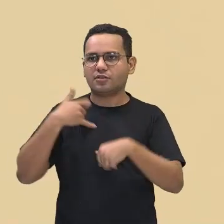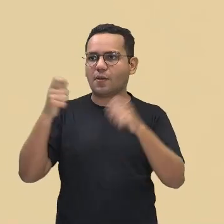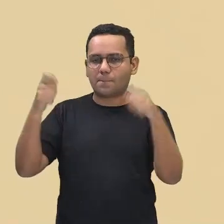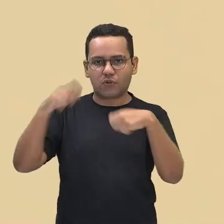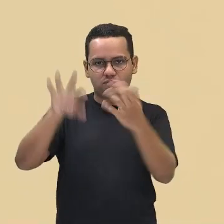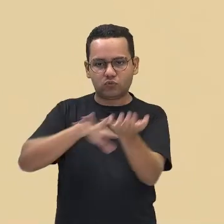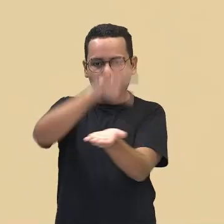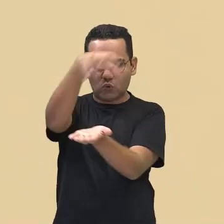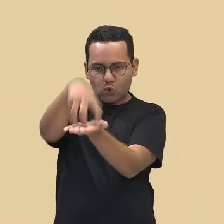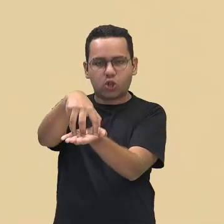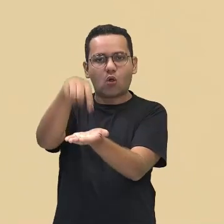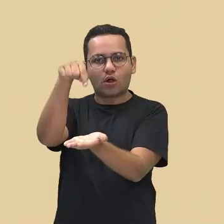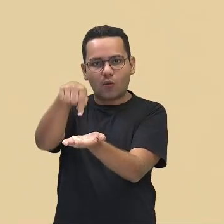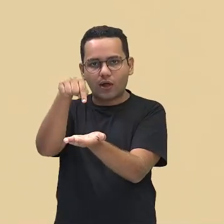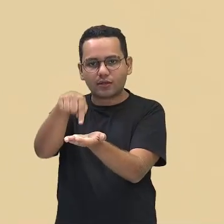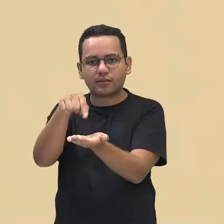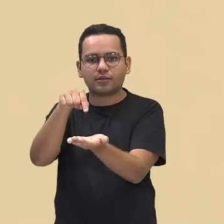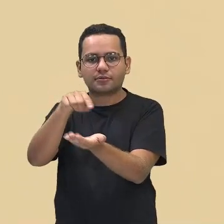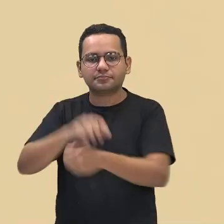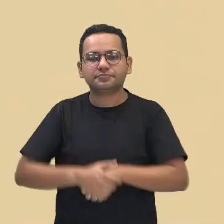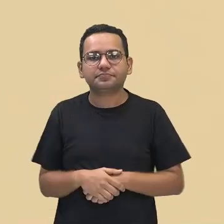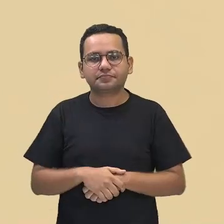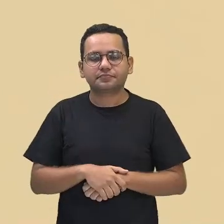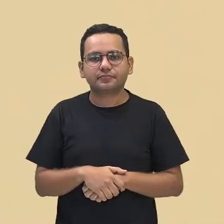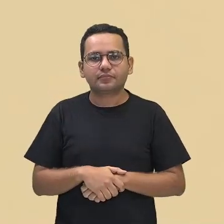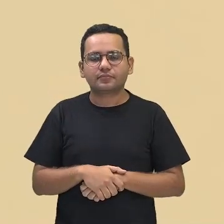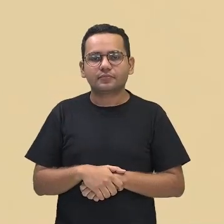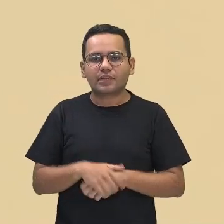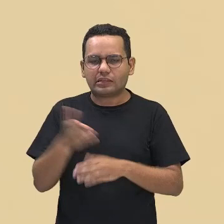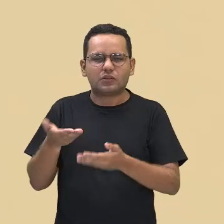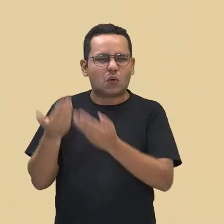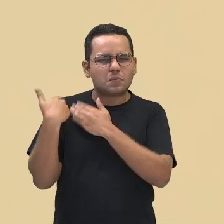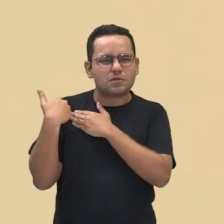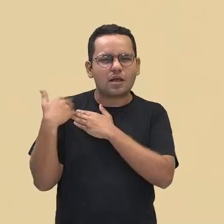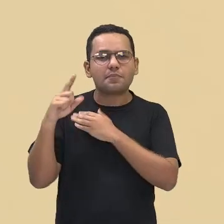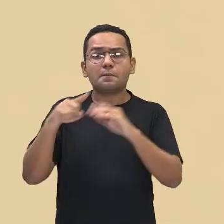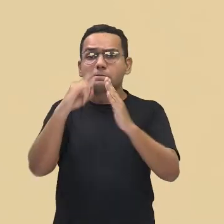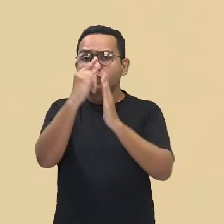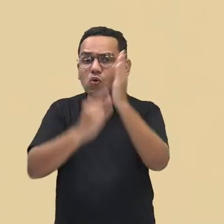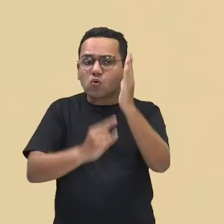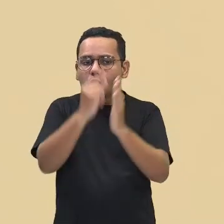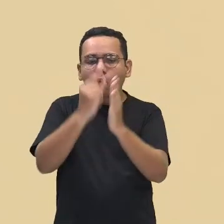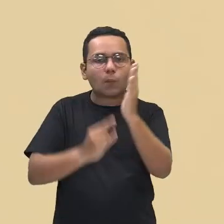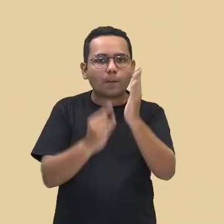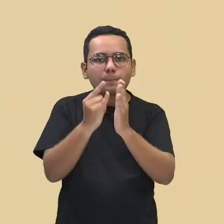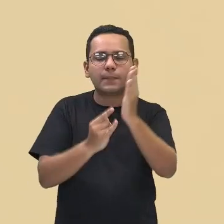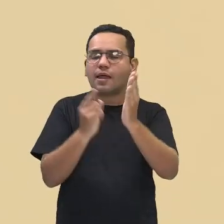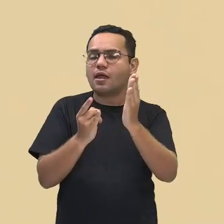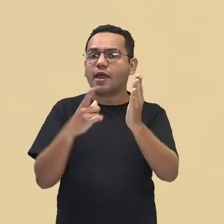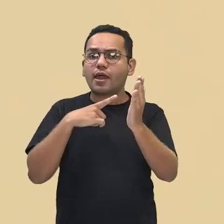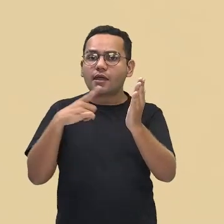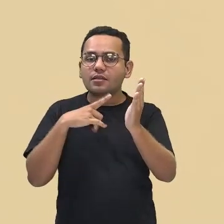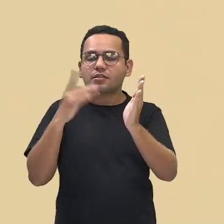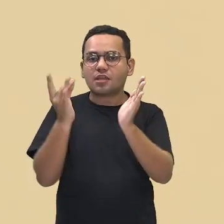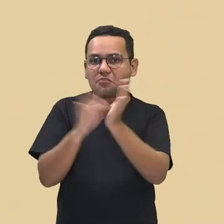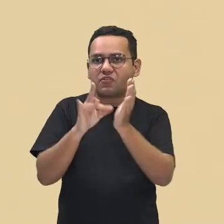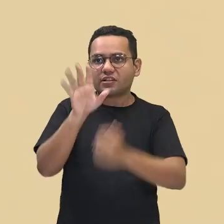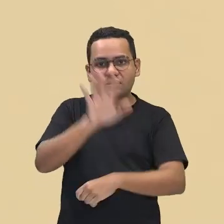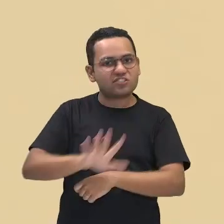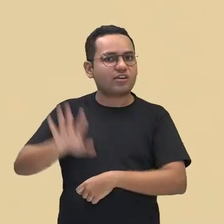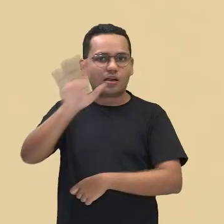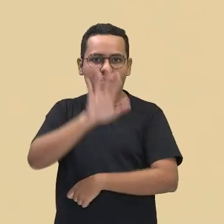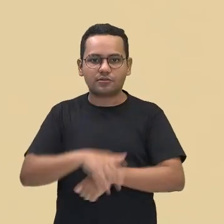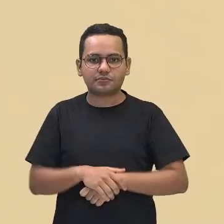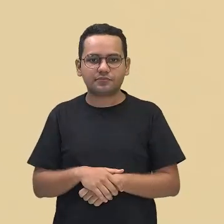do Instituto de Identificação de cada estado, e ele é um documento que é válido em todo o território nacional e